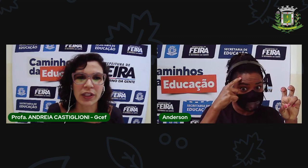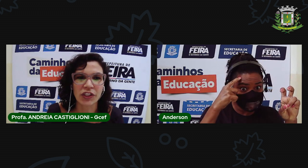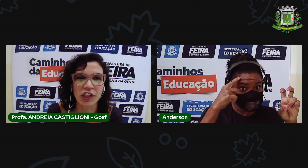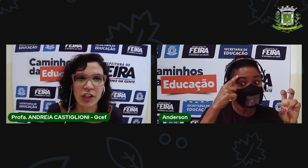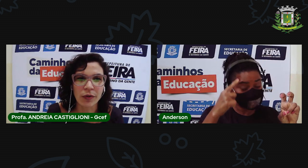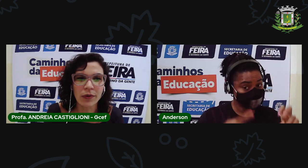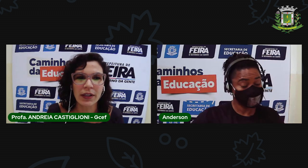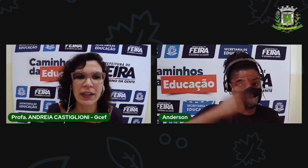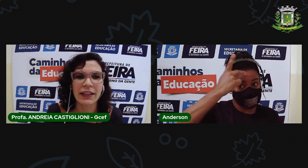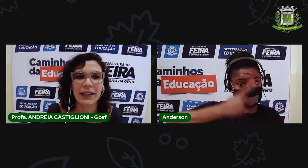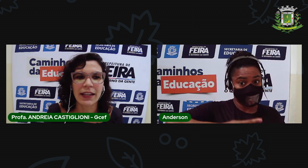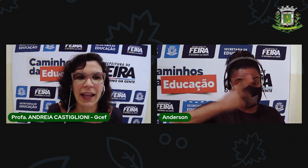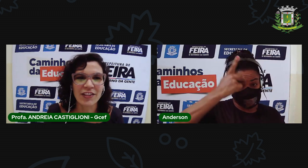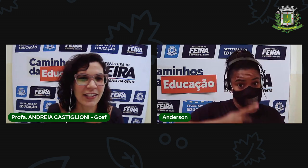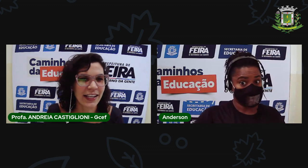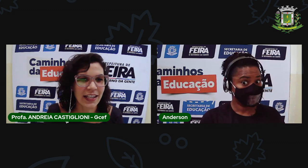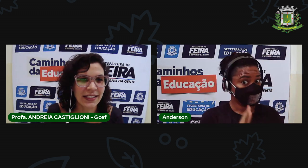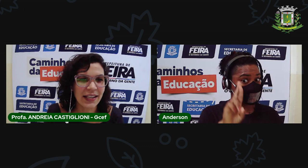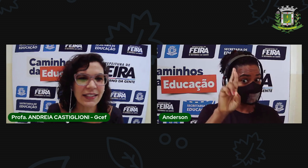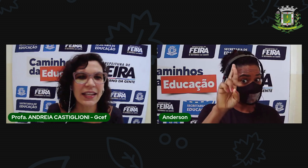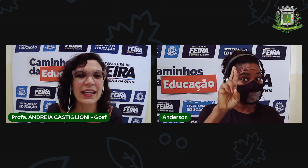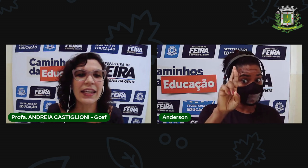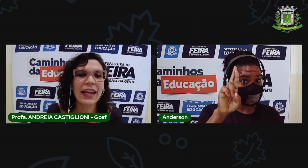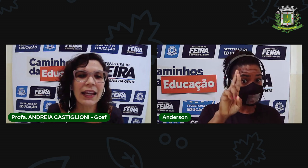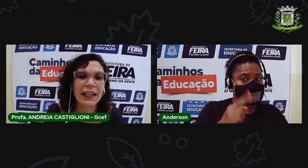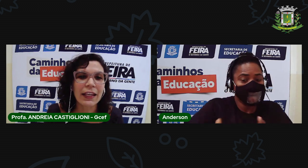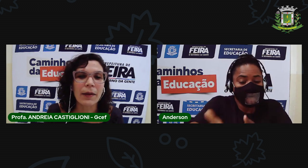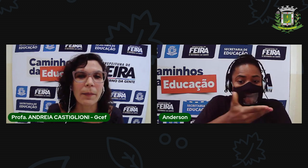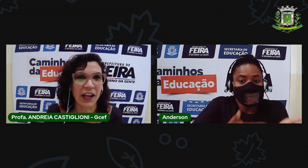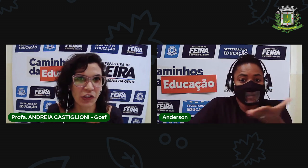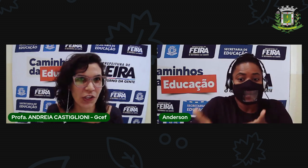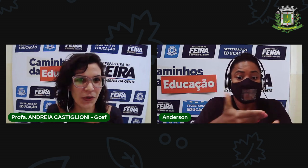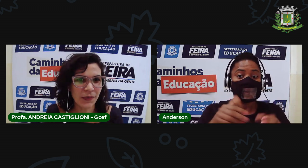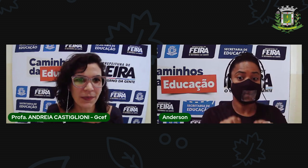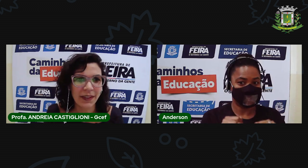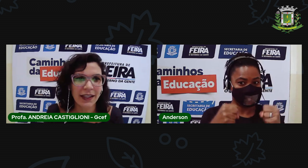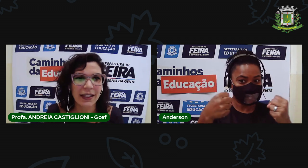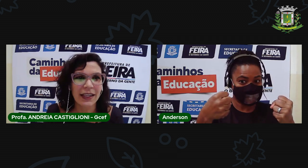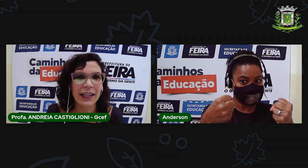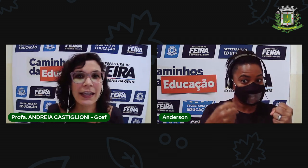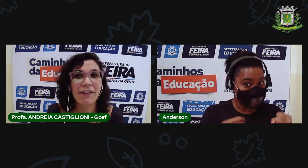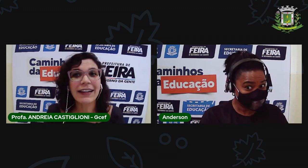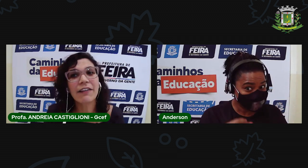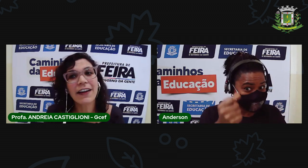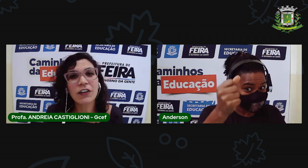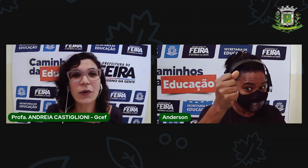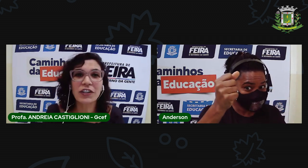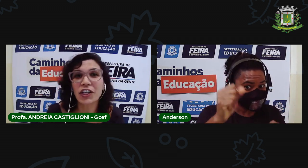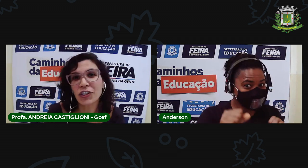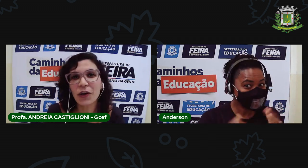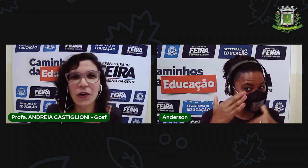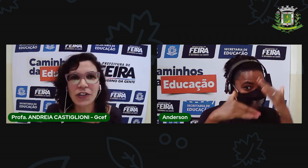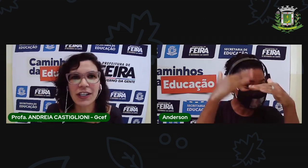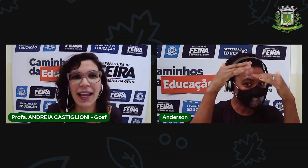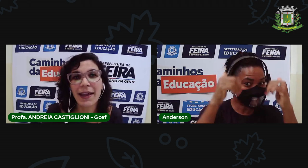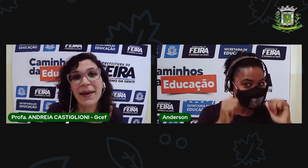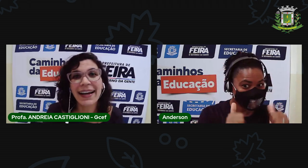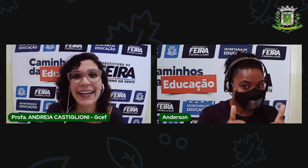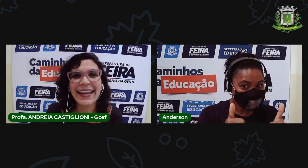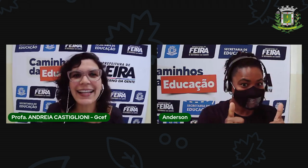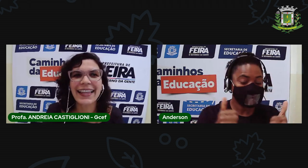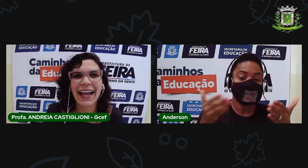Engajamento Estudantil, Redicências. E aí, partiu? E quem vai estar falando com a gente hoje